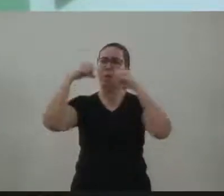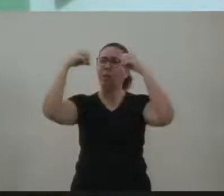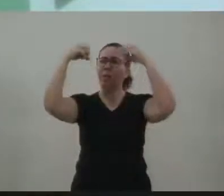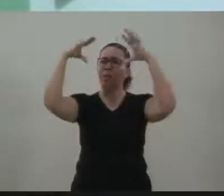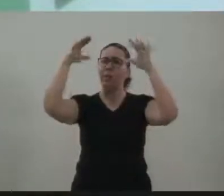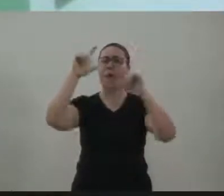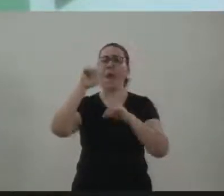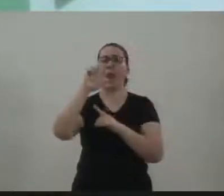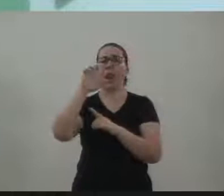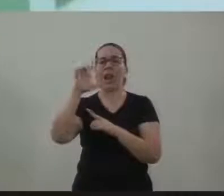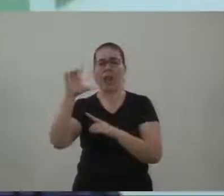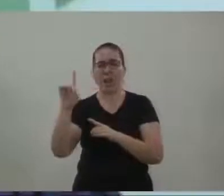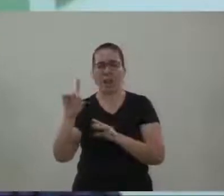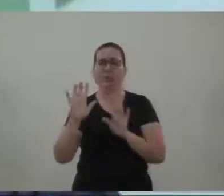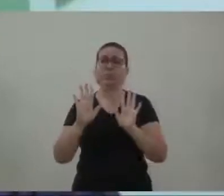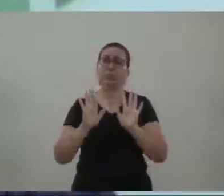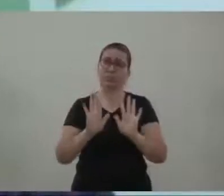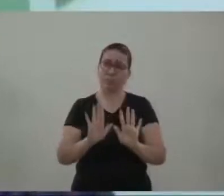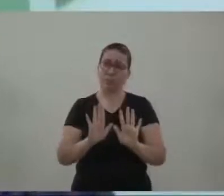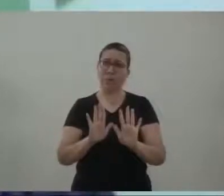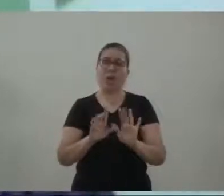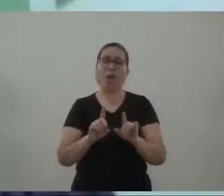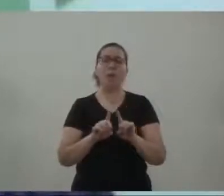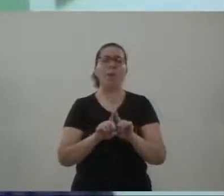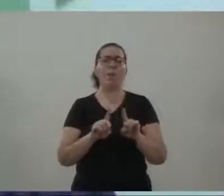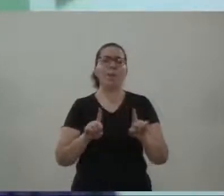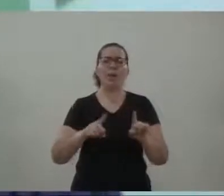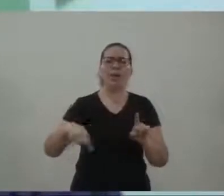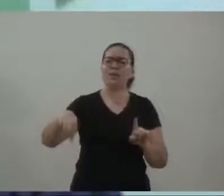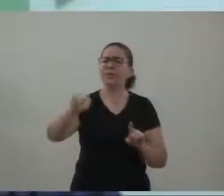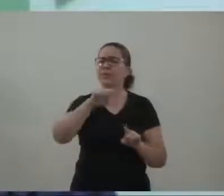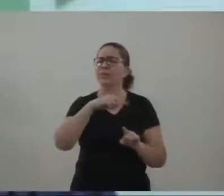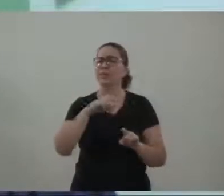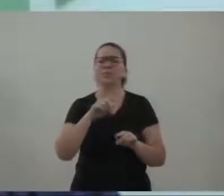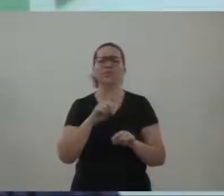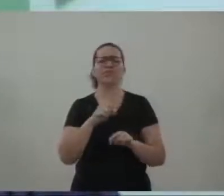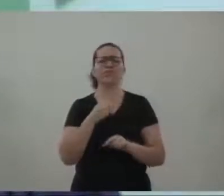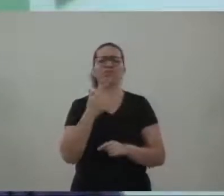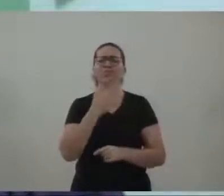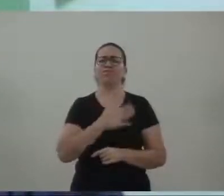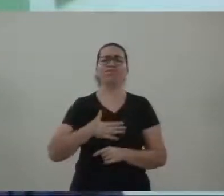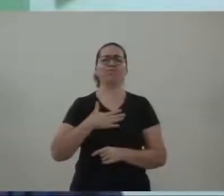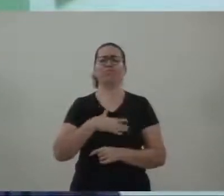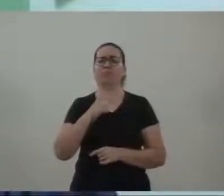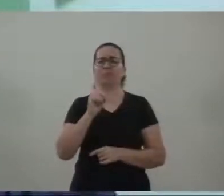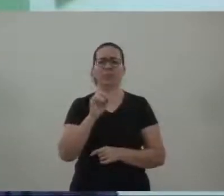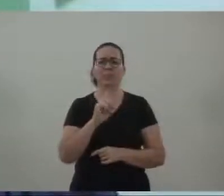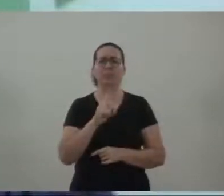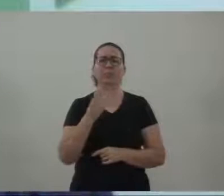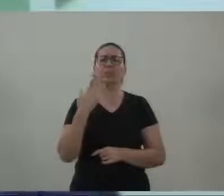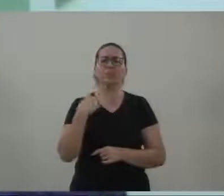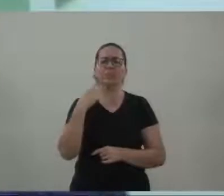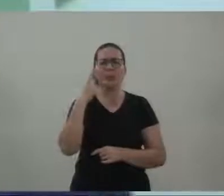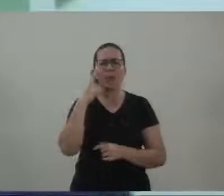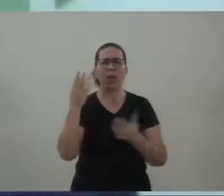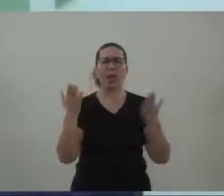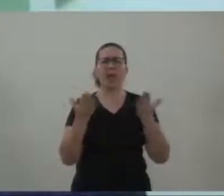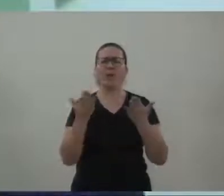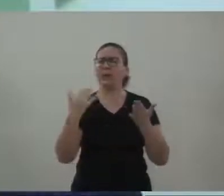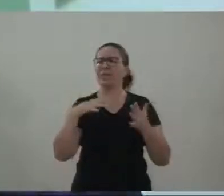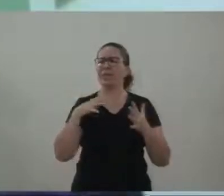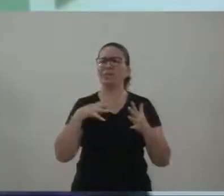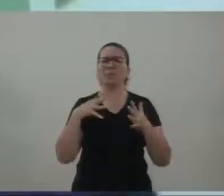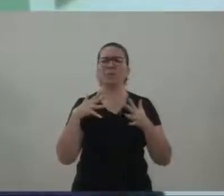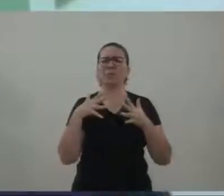mas infelizmente não é o resultado que a população ali espera, não é? Principalmente se a gente pensar nesse tempo tão